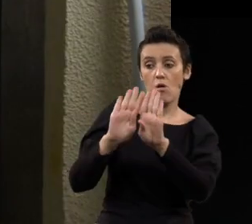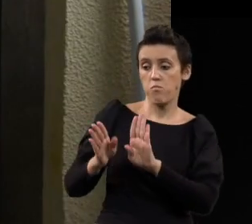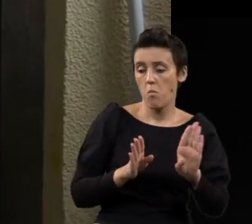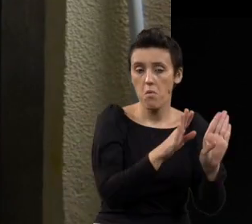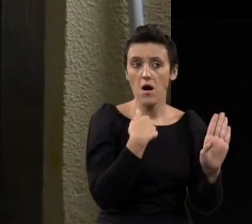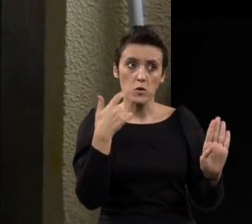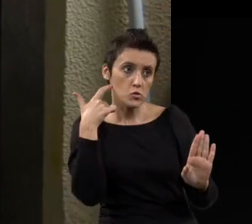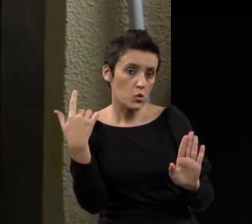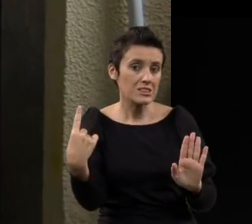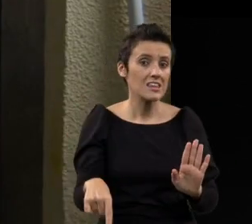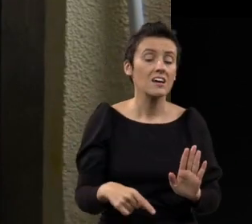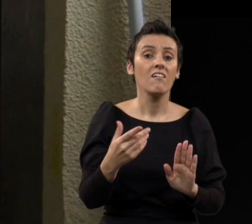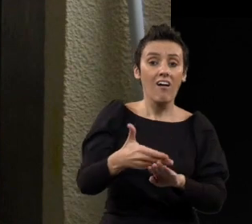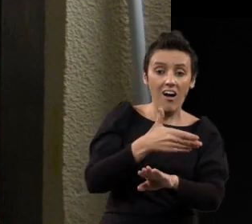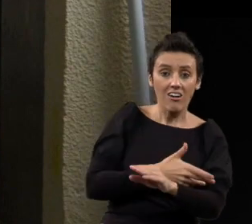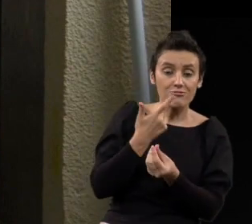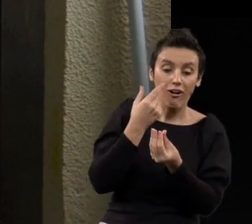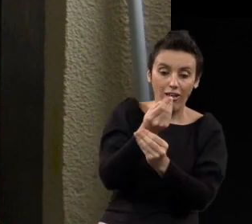Havia as crianças a brincar aqui.